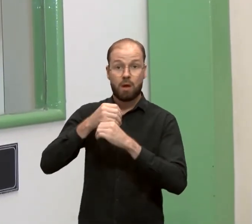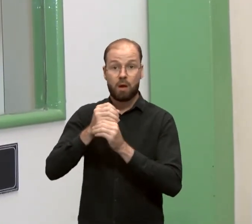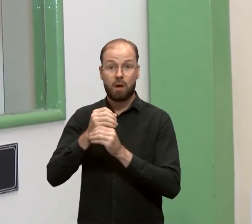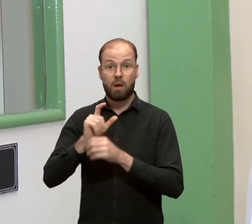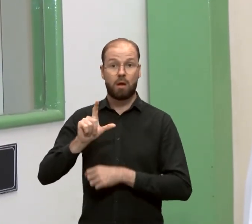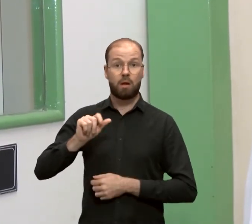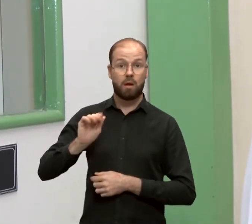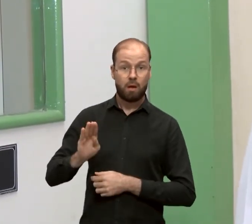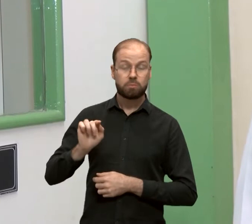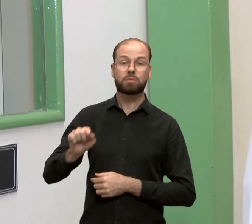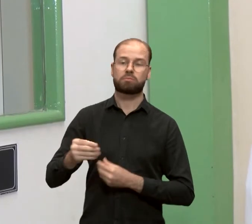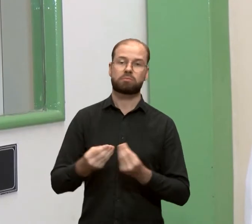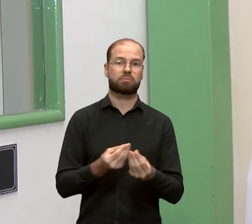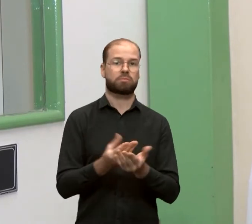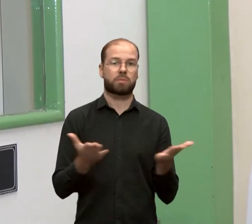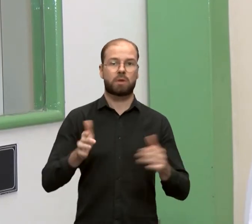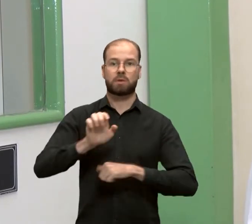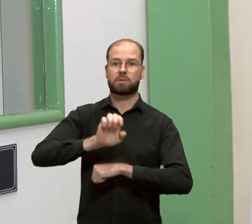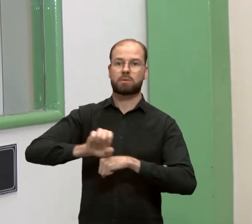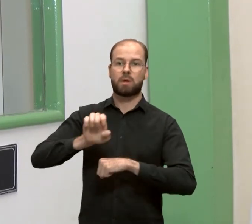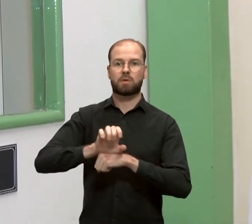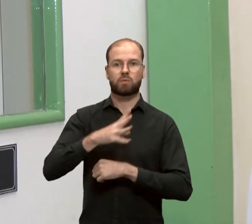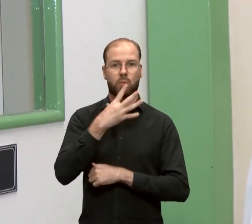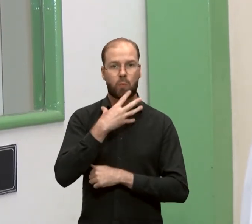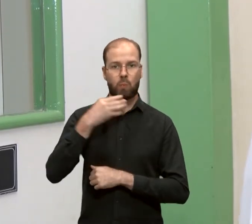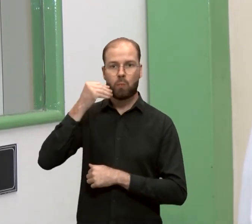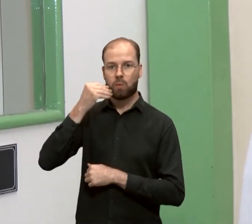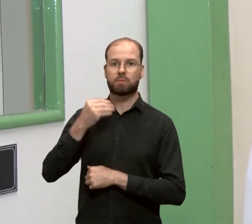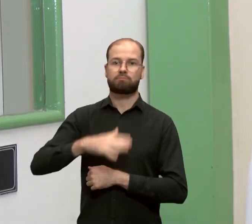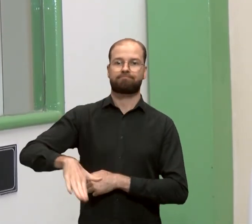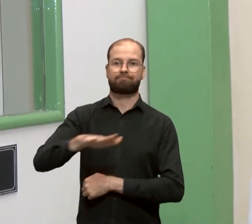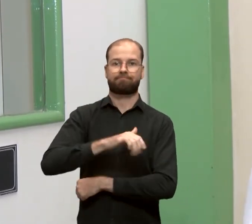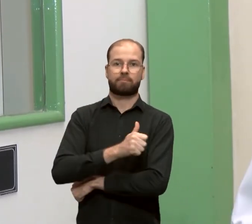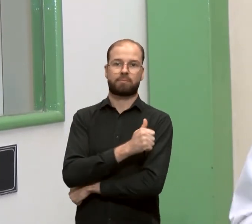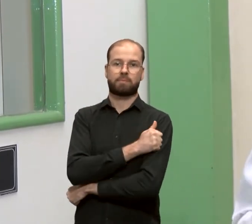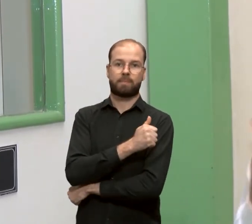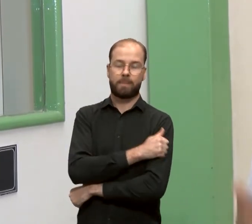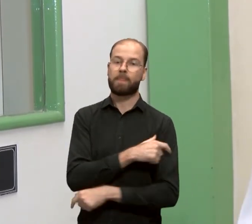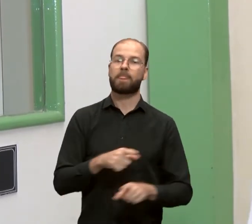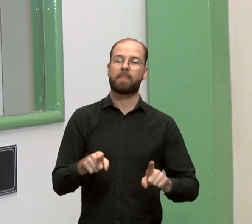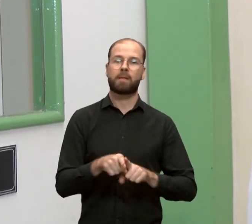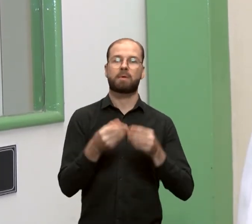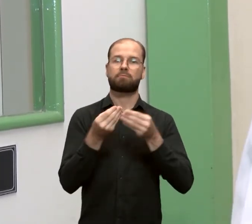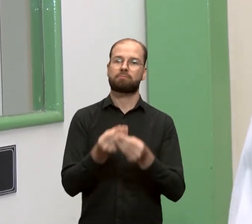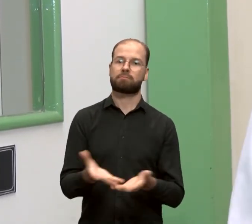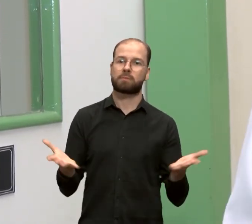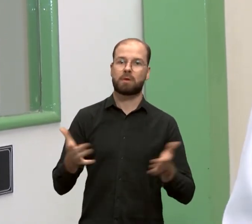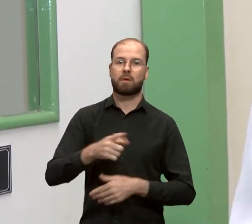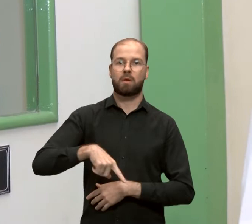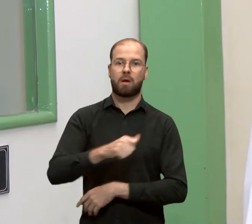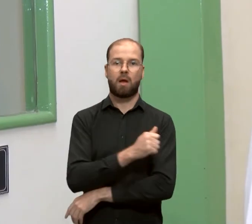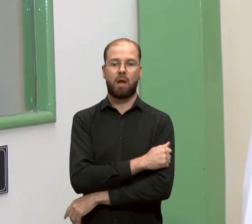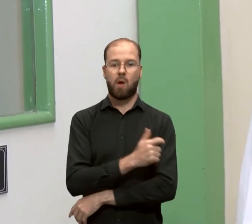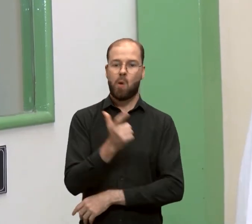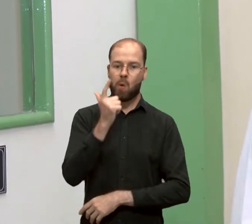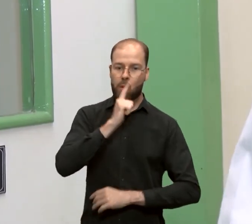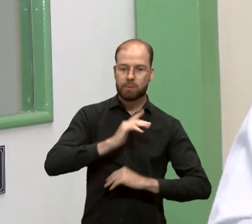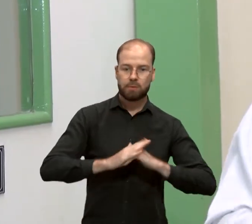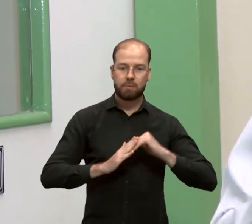oferece um estágio de qualidade para os nossos alunos e propicia que os alunos possam vivenciar na